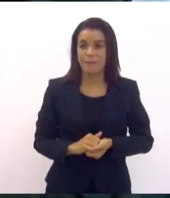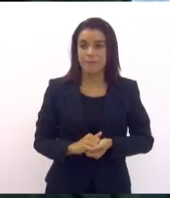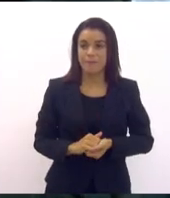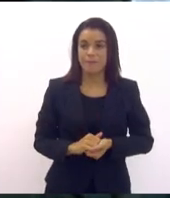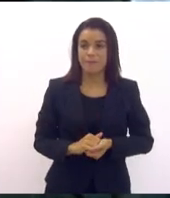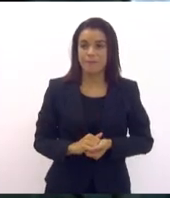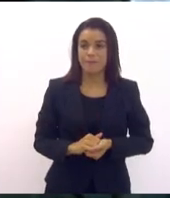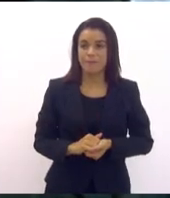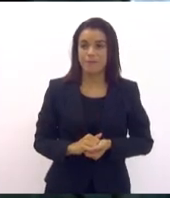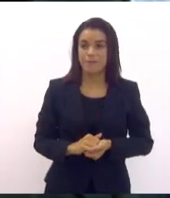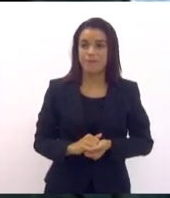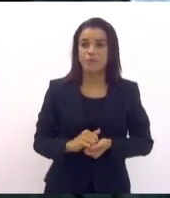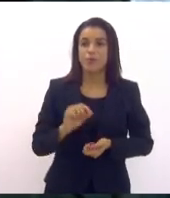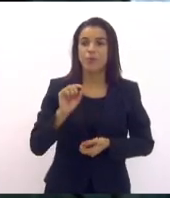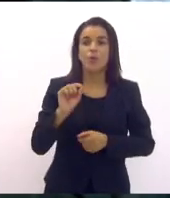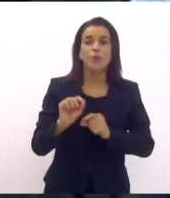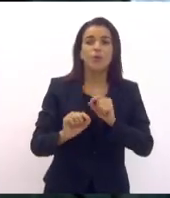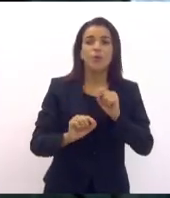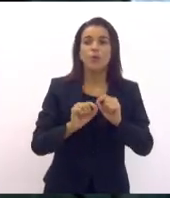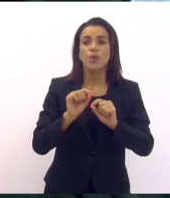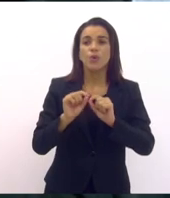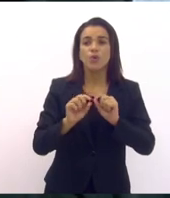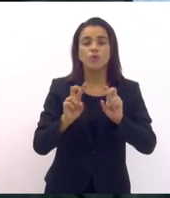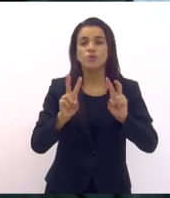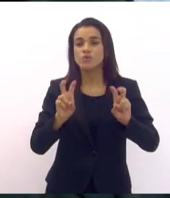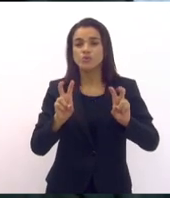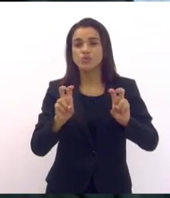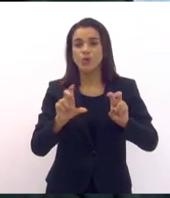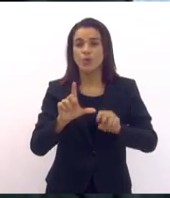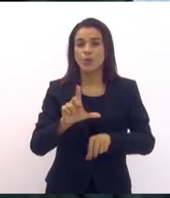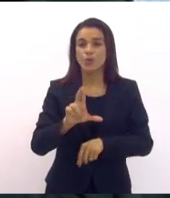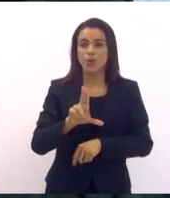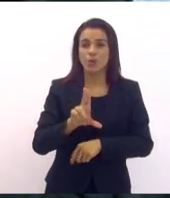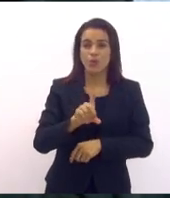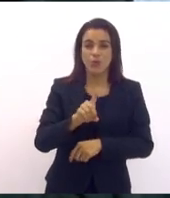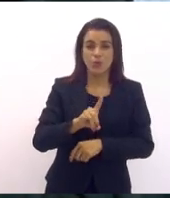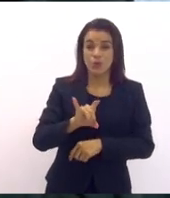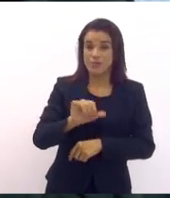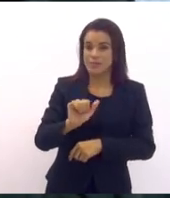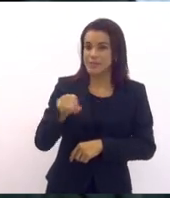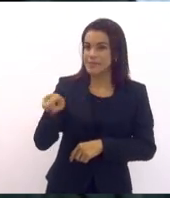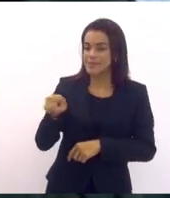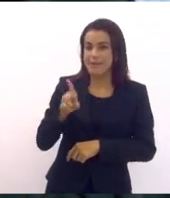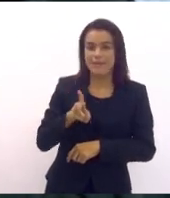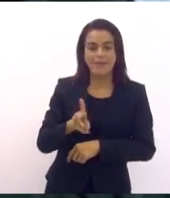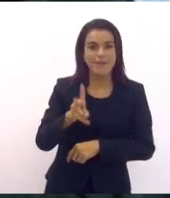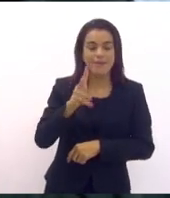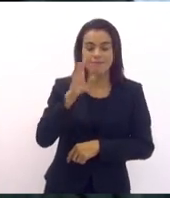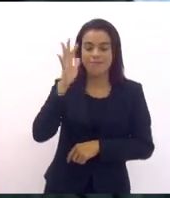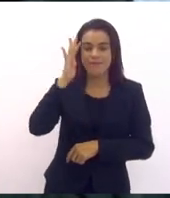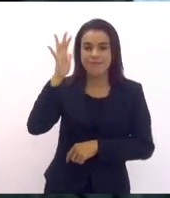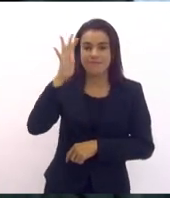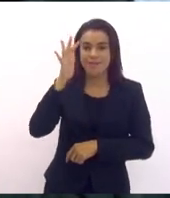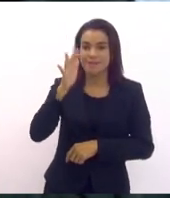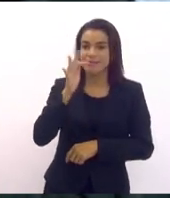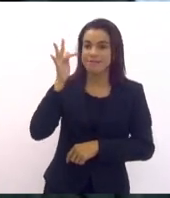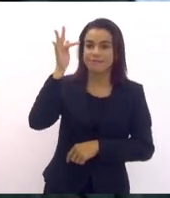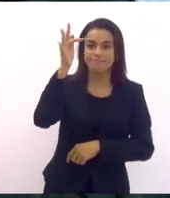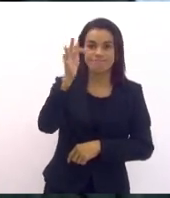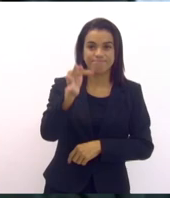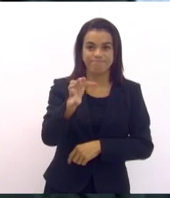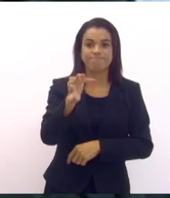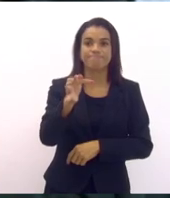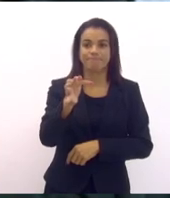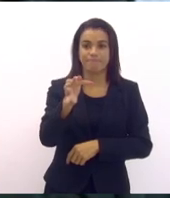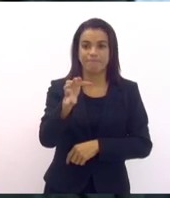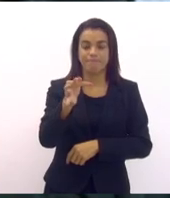eh do que sublinhou Luzia E aí é é Luzia é sempre ousada e pessoas como ela tem que ser do jeito que ela